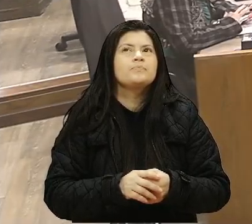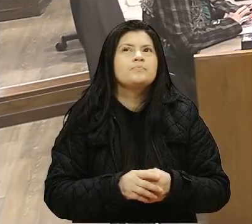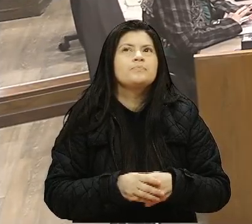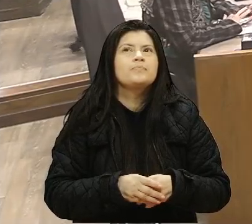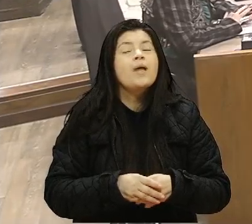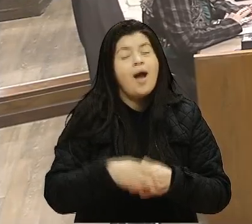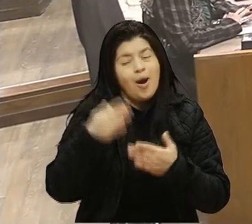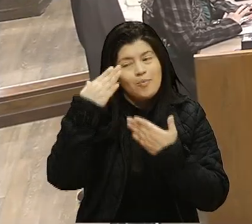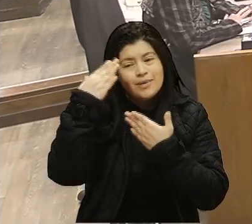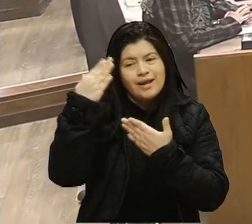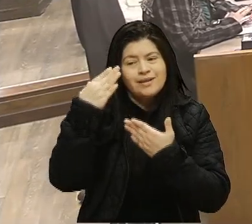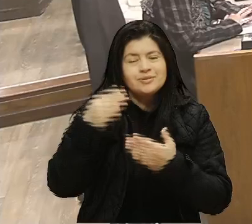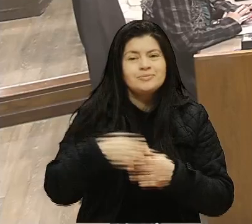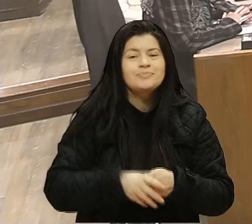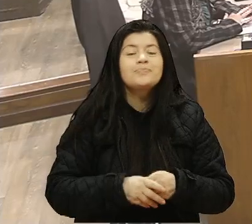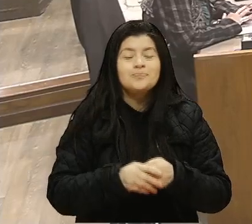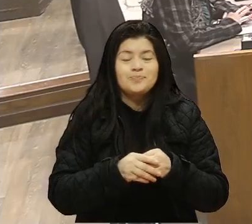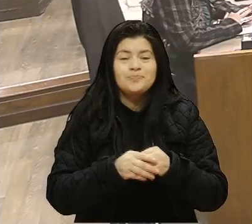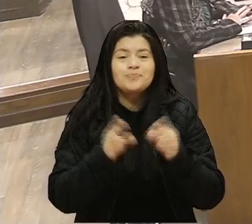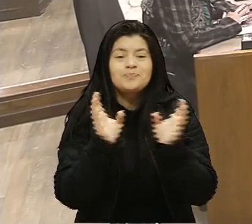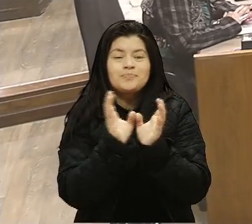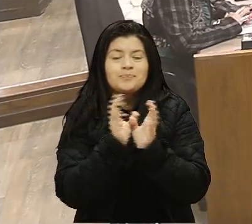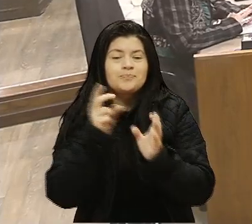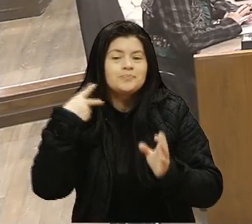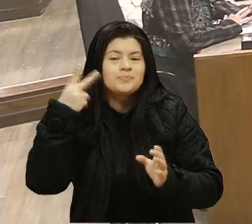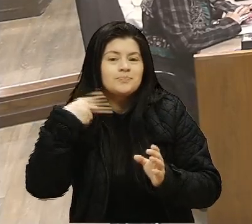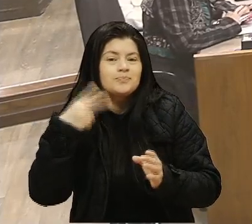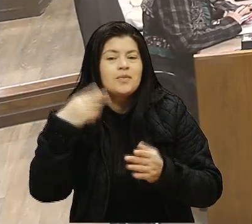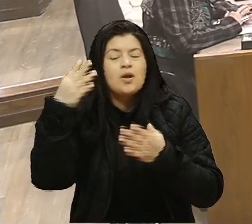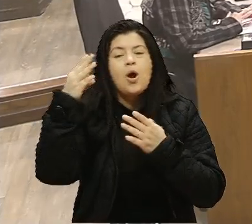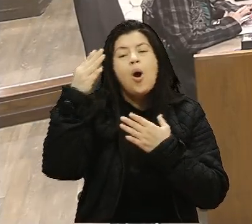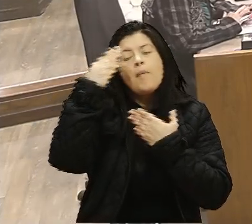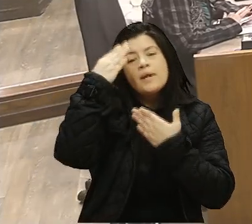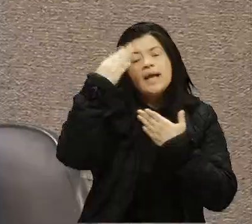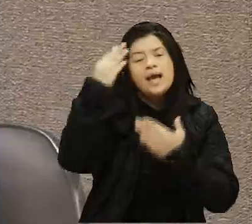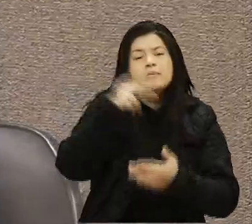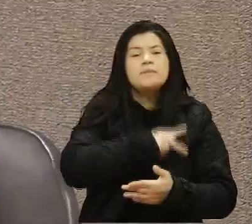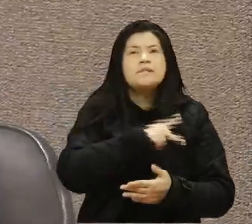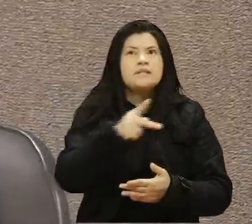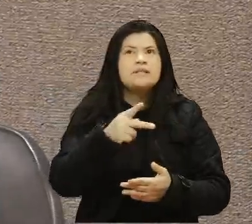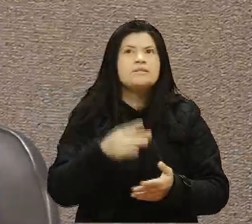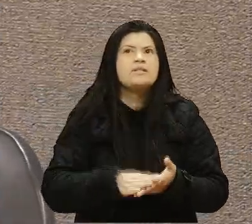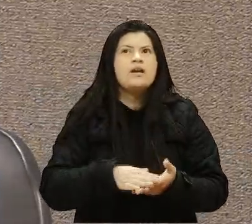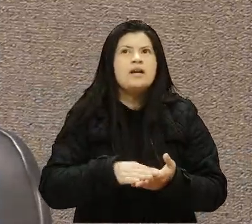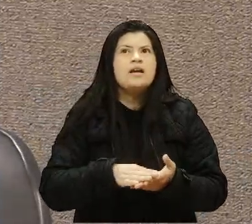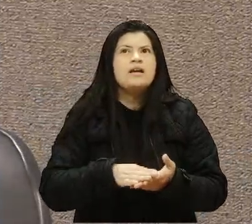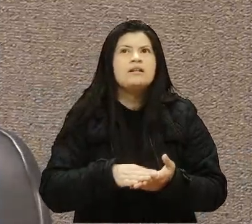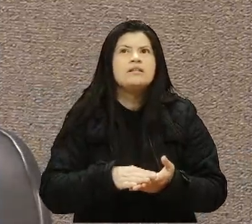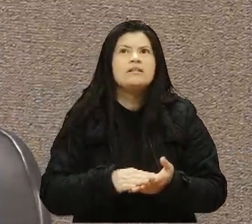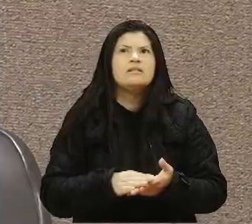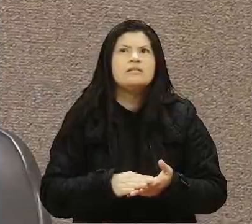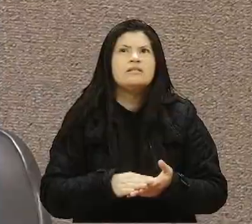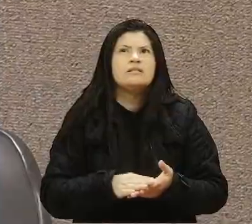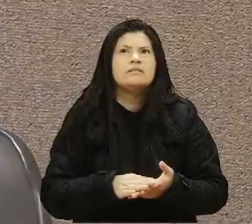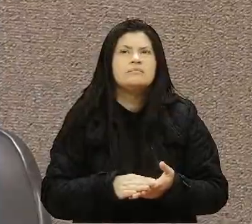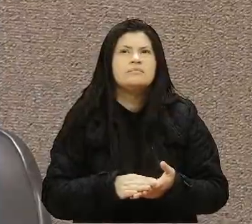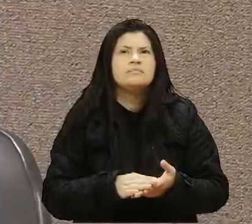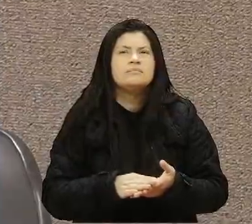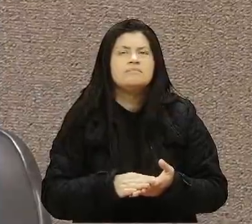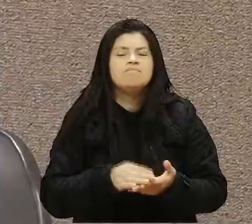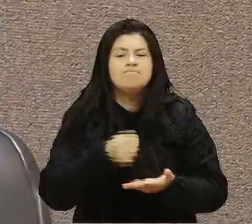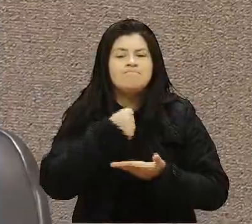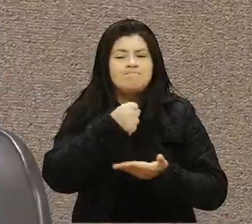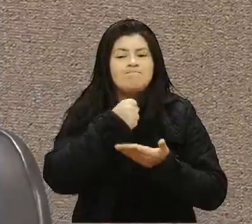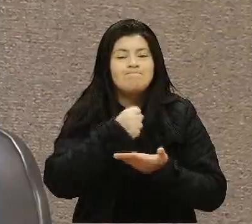Muito obrigada, colegas vereadores, muito obrigada, presidente. Bom, eu acho que como cada vereador aqui... O microfone da